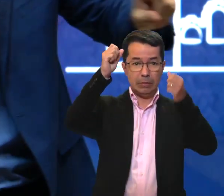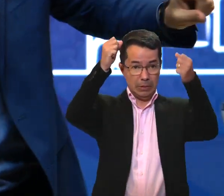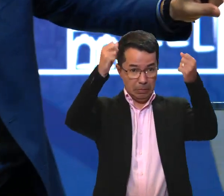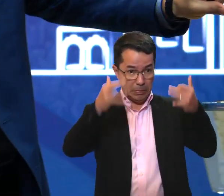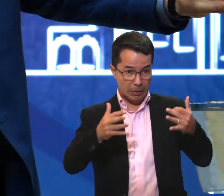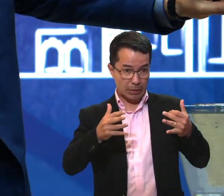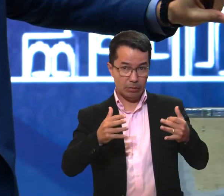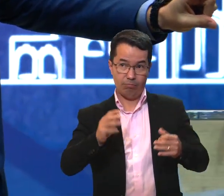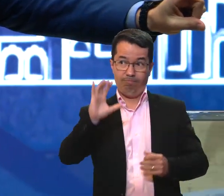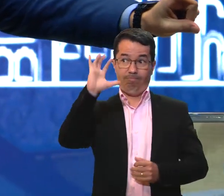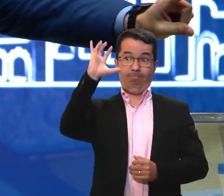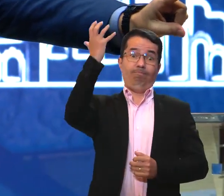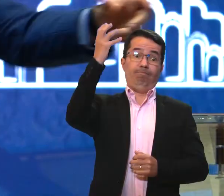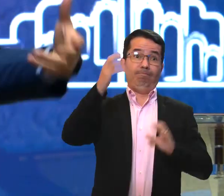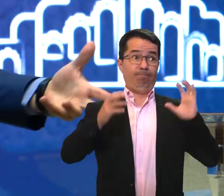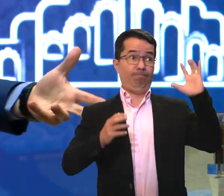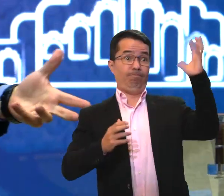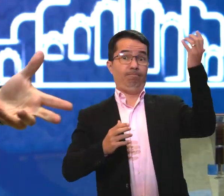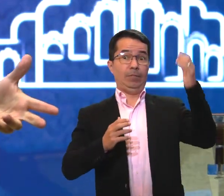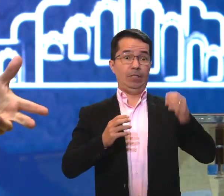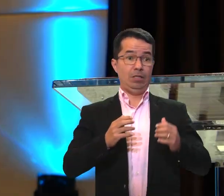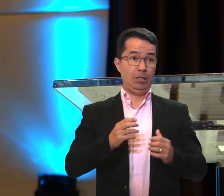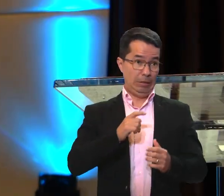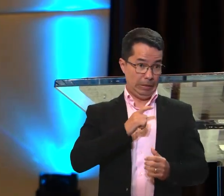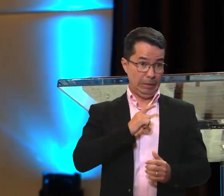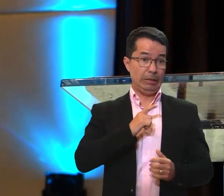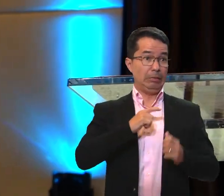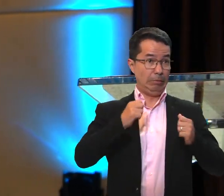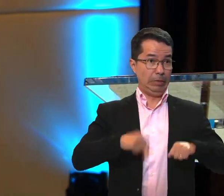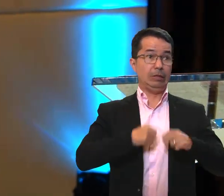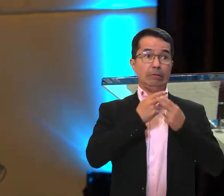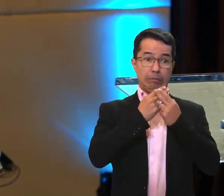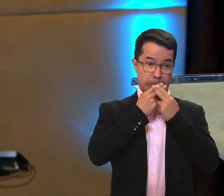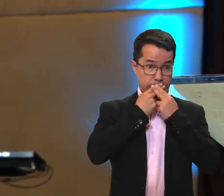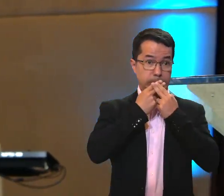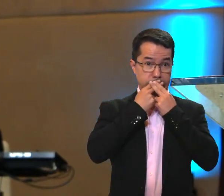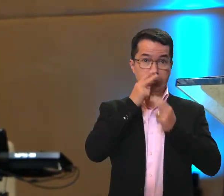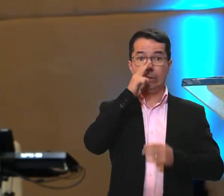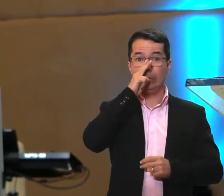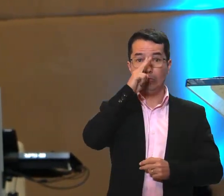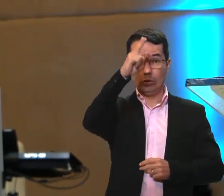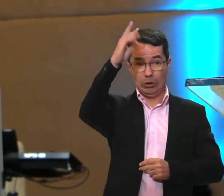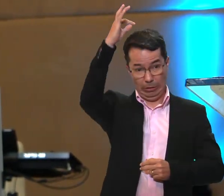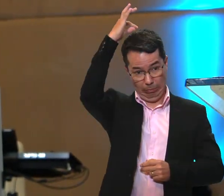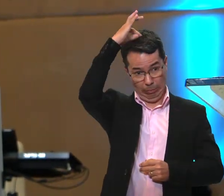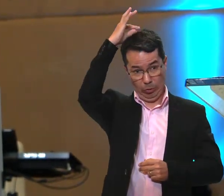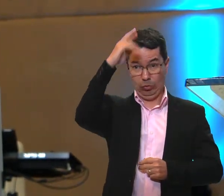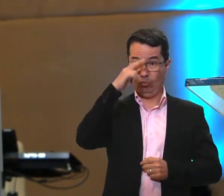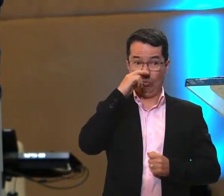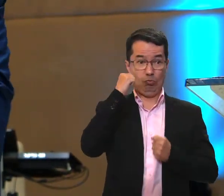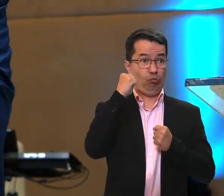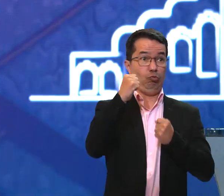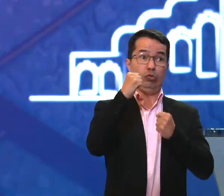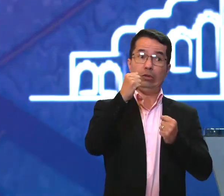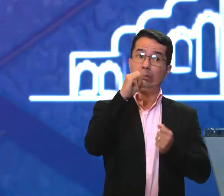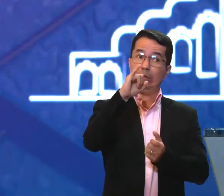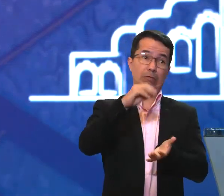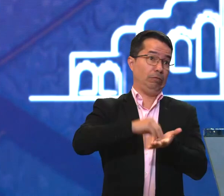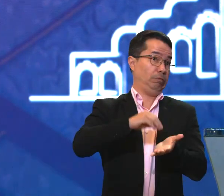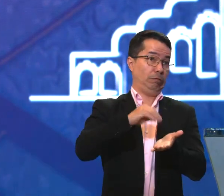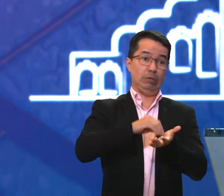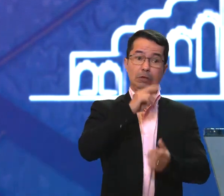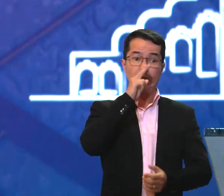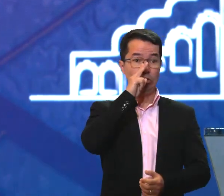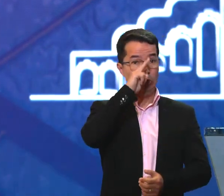Quando Daniel estava na Babilônia, ele experimentou isso. Buscando a revelação de Deus para o seu povo, ele